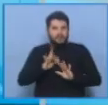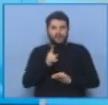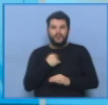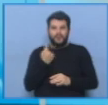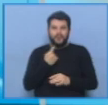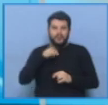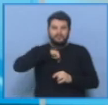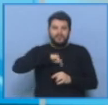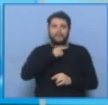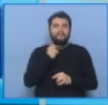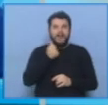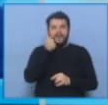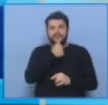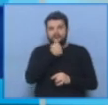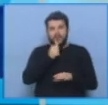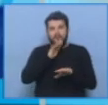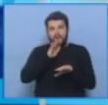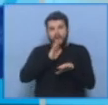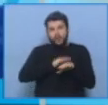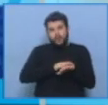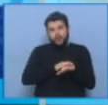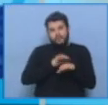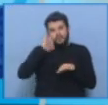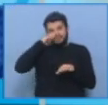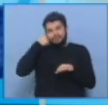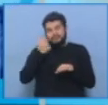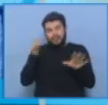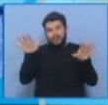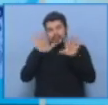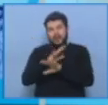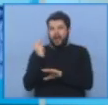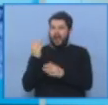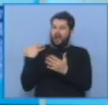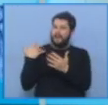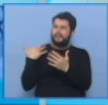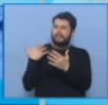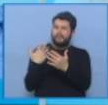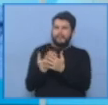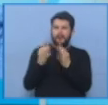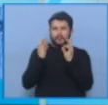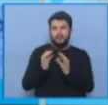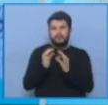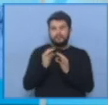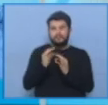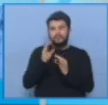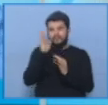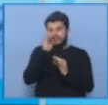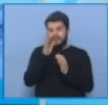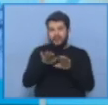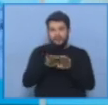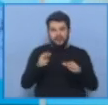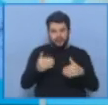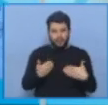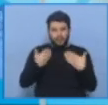a sofrer as consequências do pecado que foi ocultado durante décadas e décadas. Se trouxermos para cima da